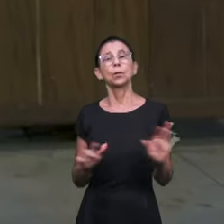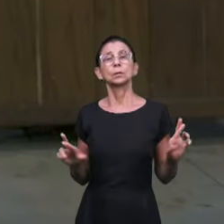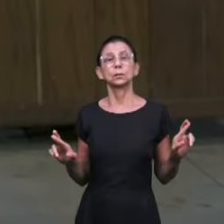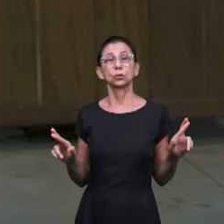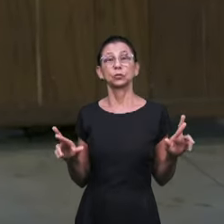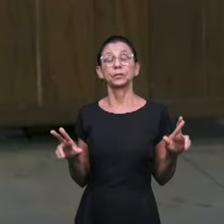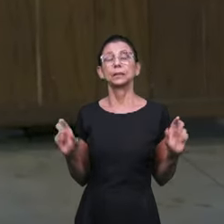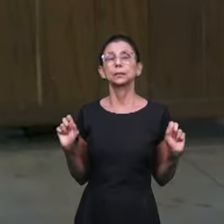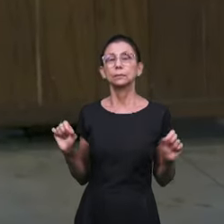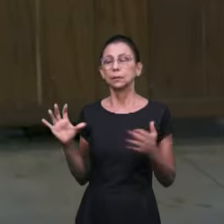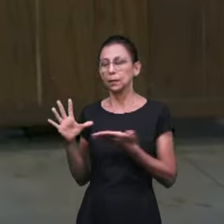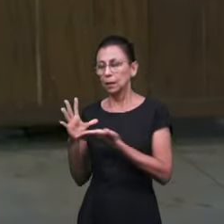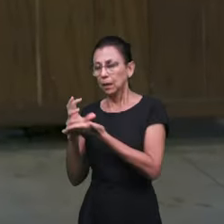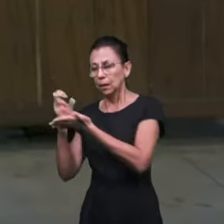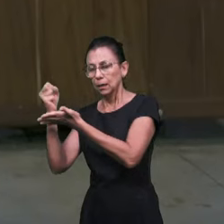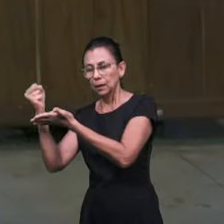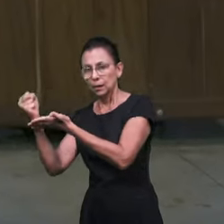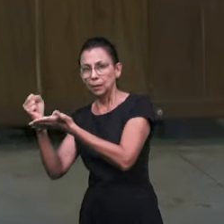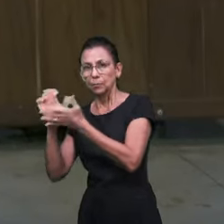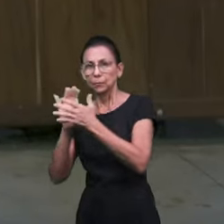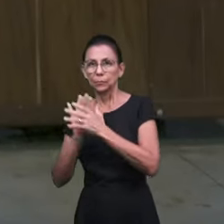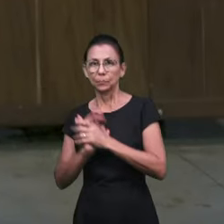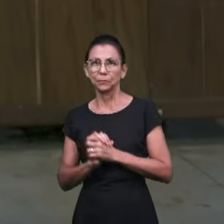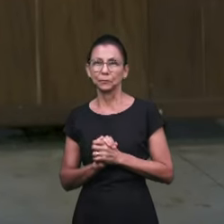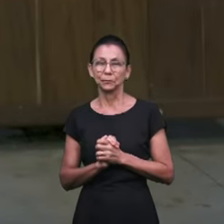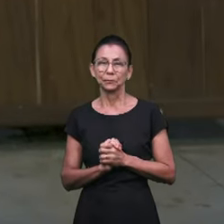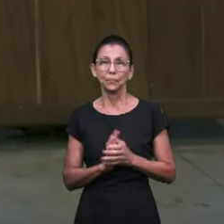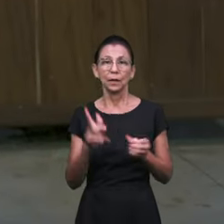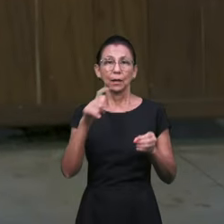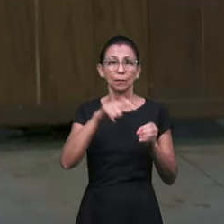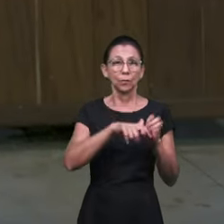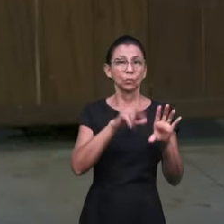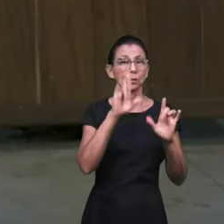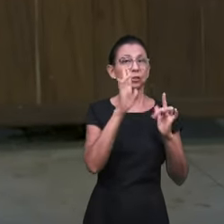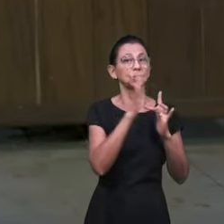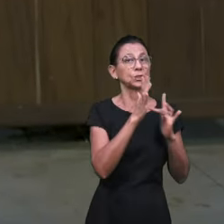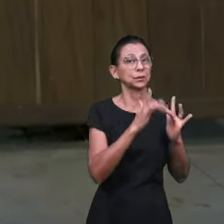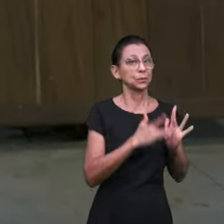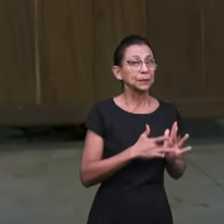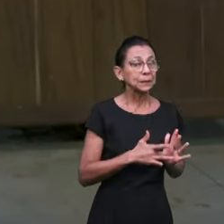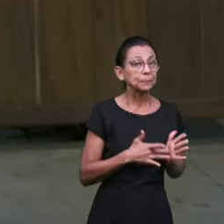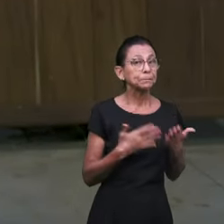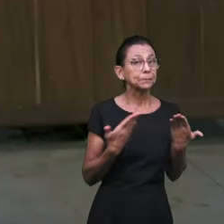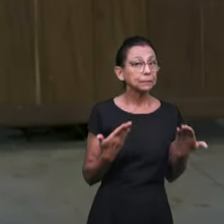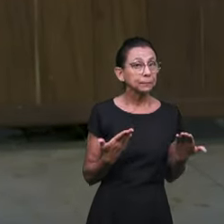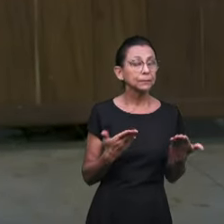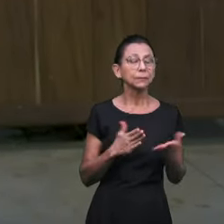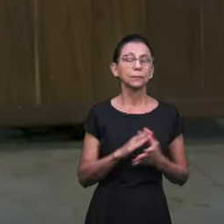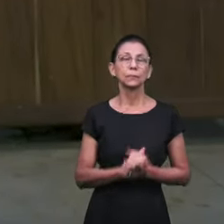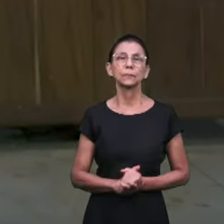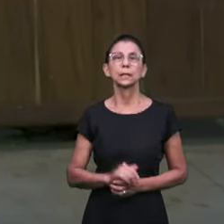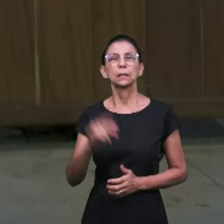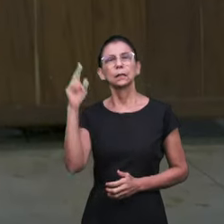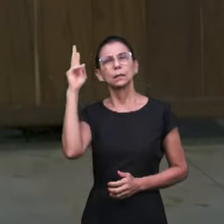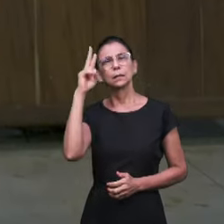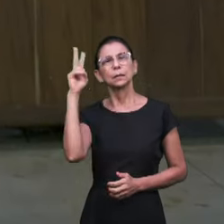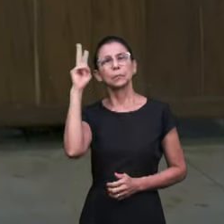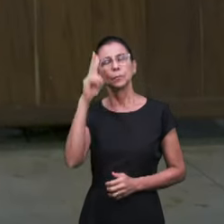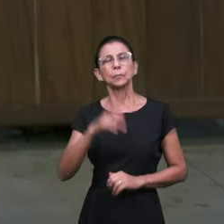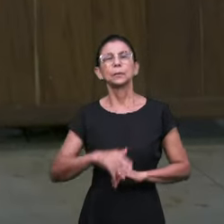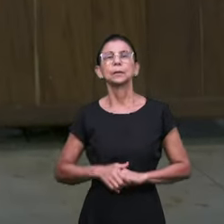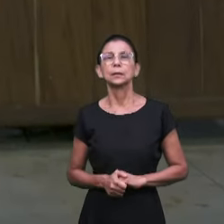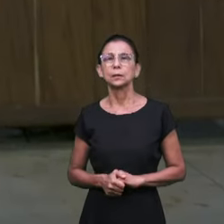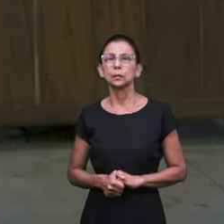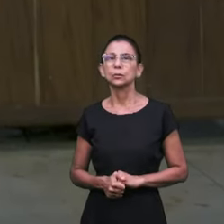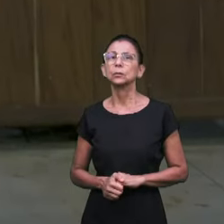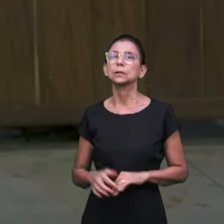entre arrebatamento e a volta de Jesus. Então, lembrando a você que nós estamos transmitindo também através